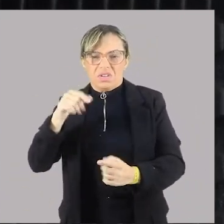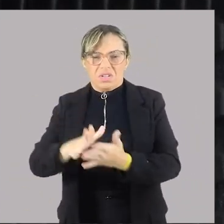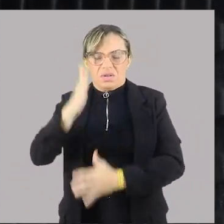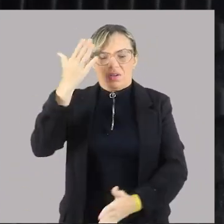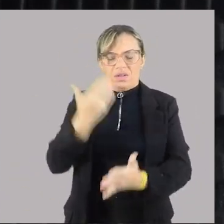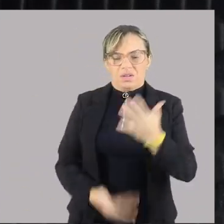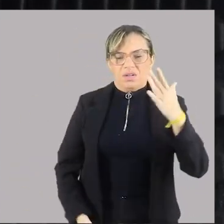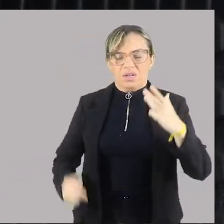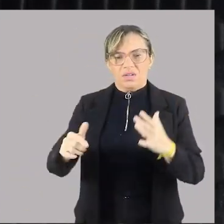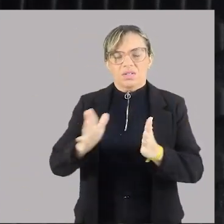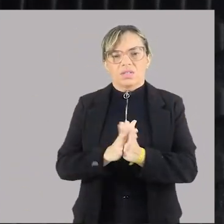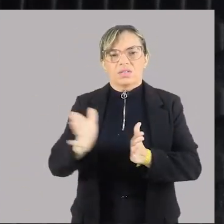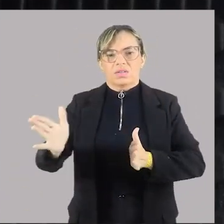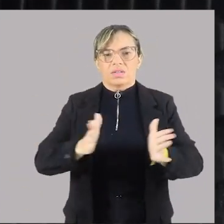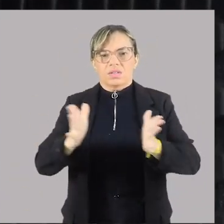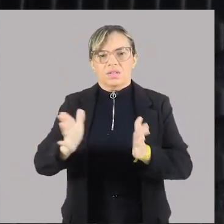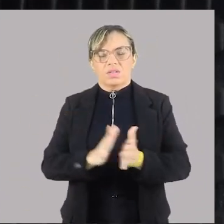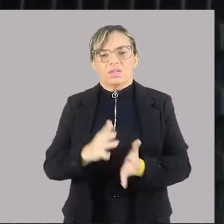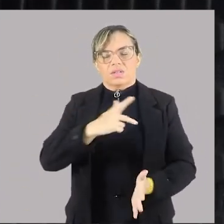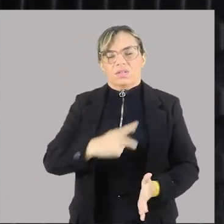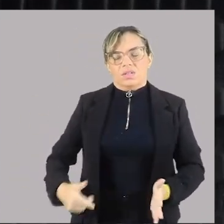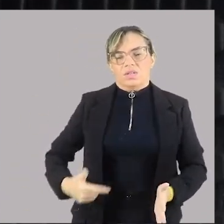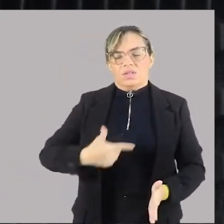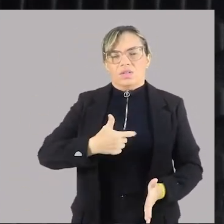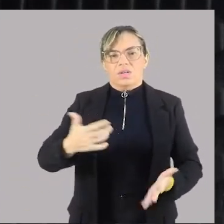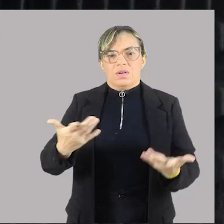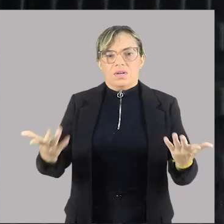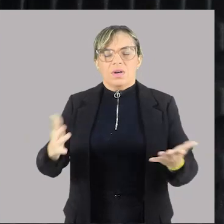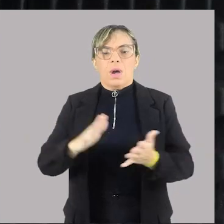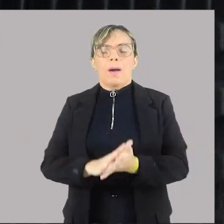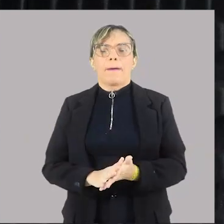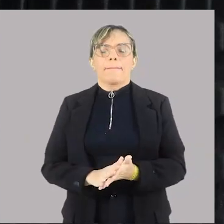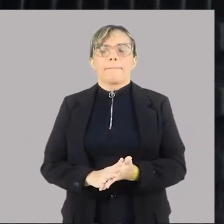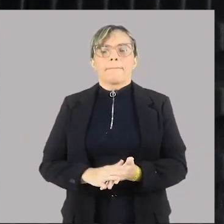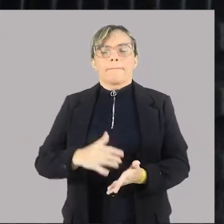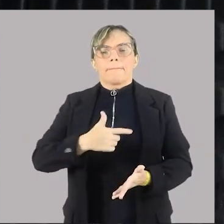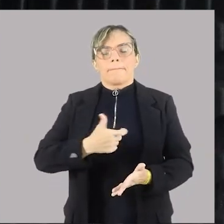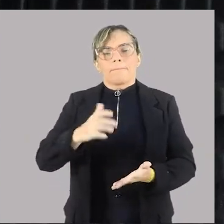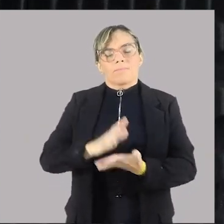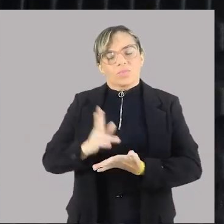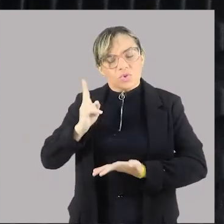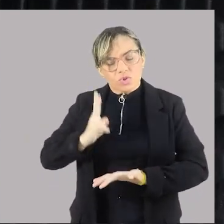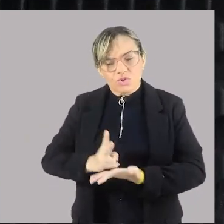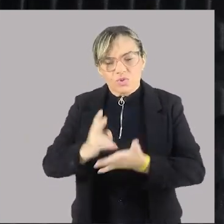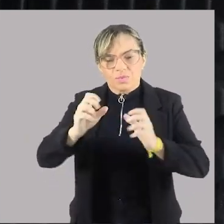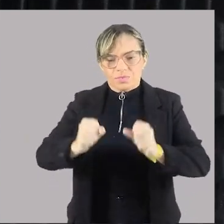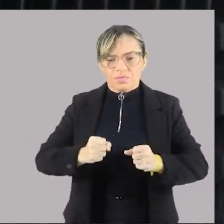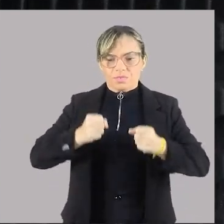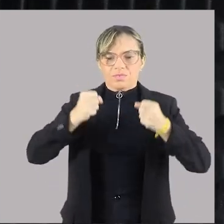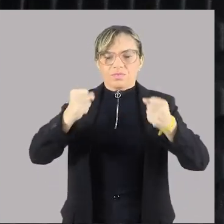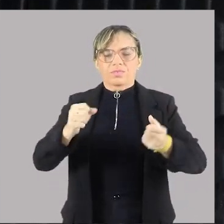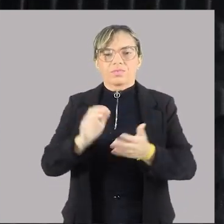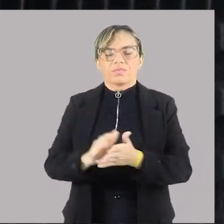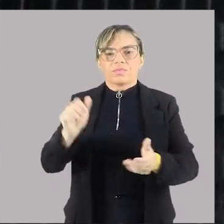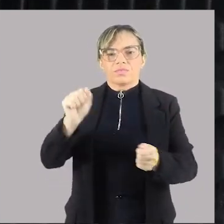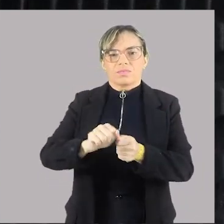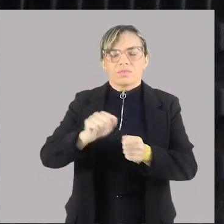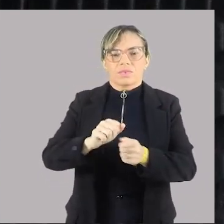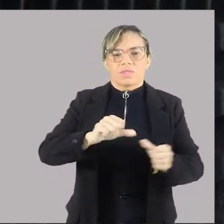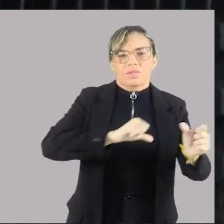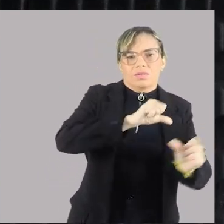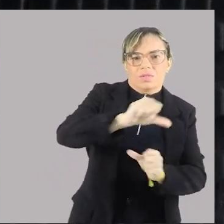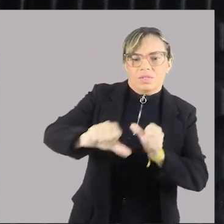Novo. Apesar de Vargas tentar se manter no poder para fazer essa